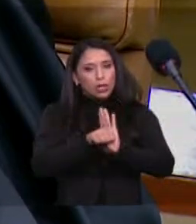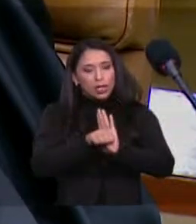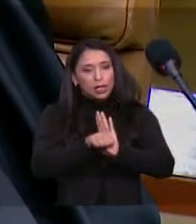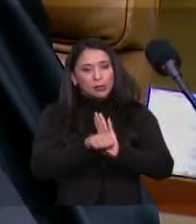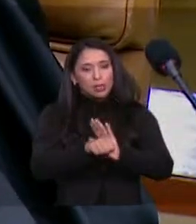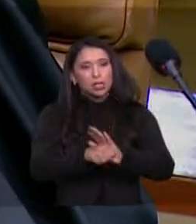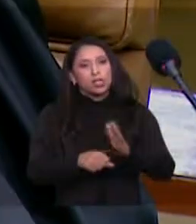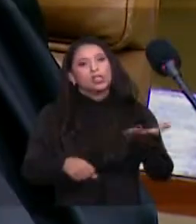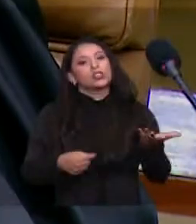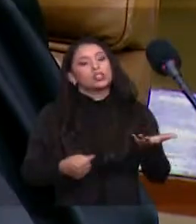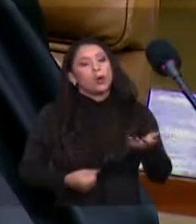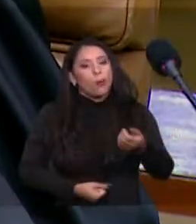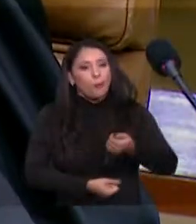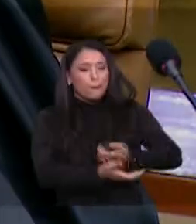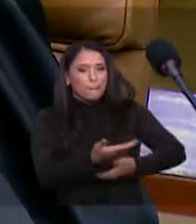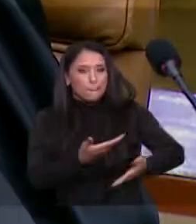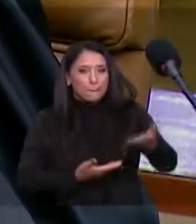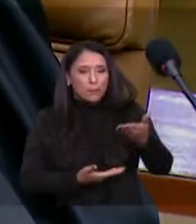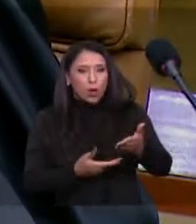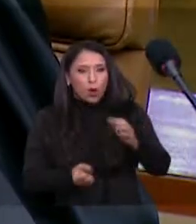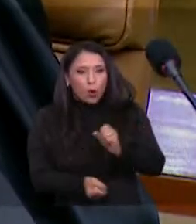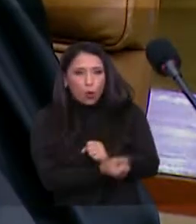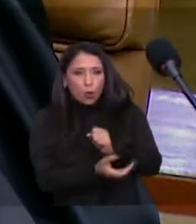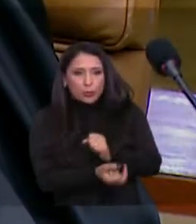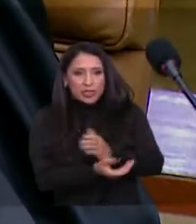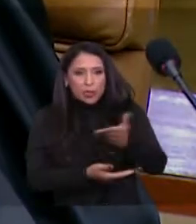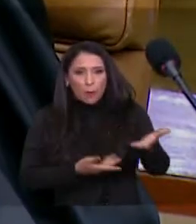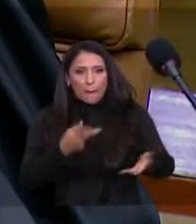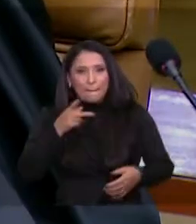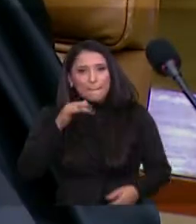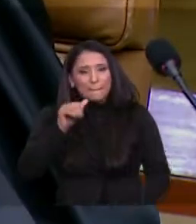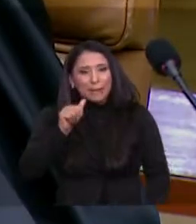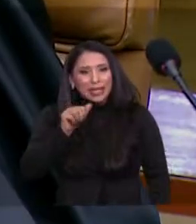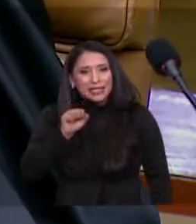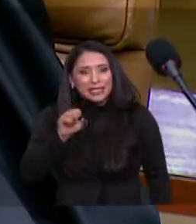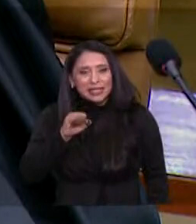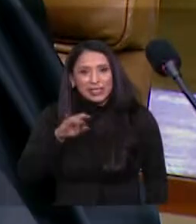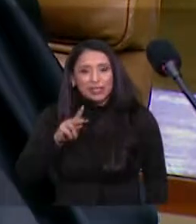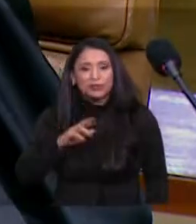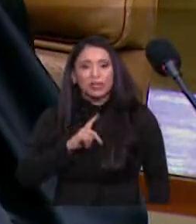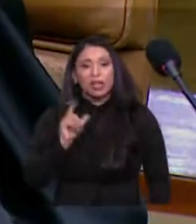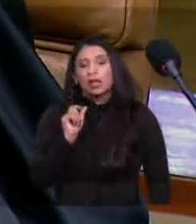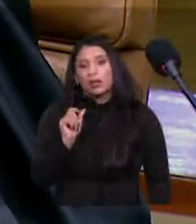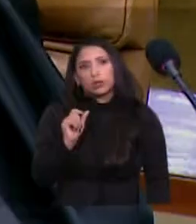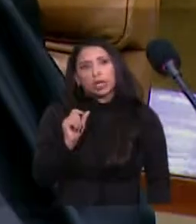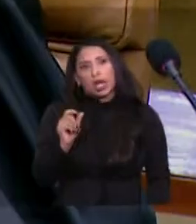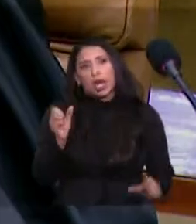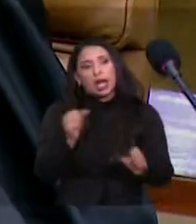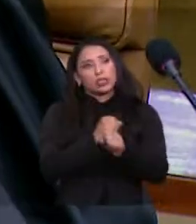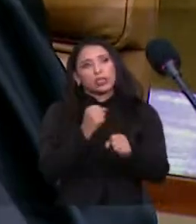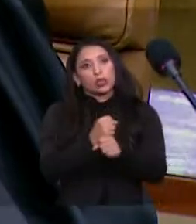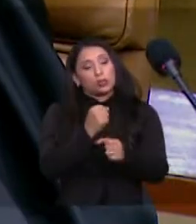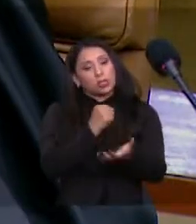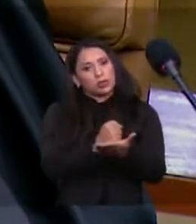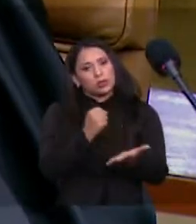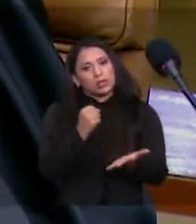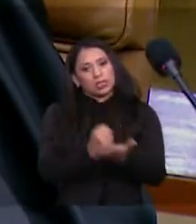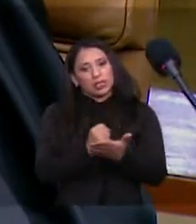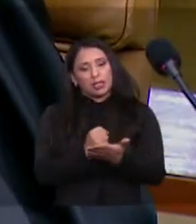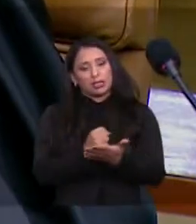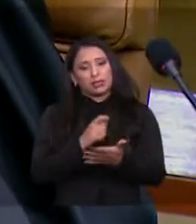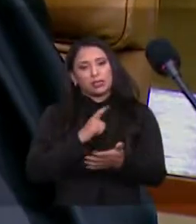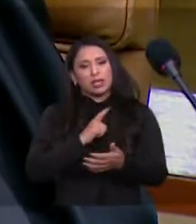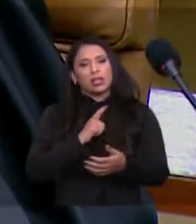é a Rigor e relevante o eventual superfaturamento das obras contratados o que Aliás foi refutado